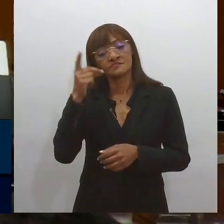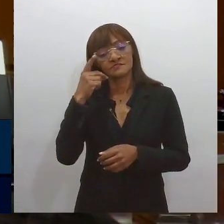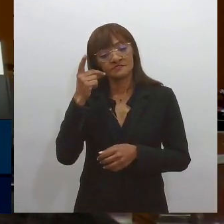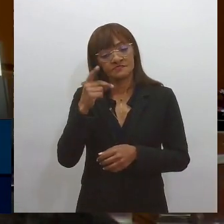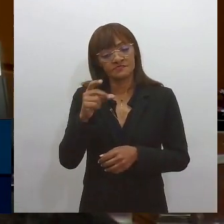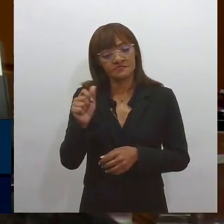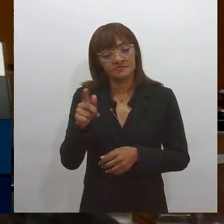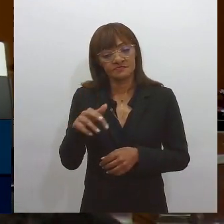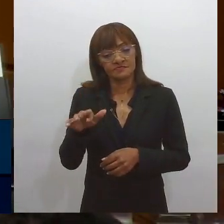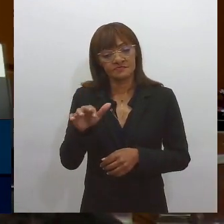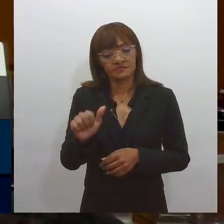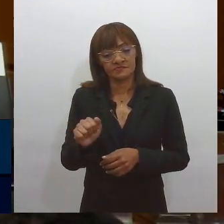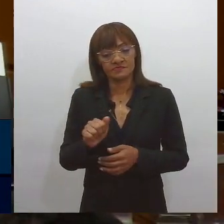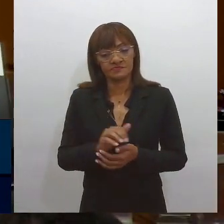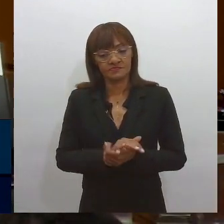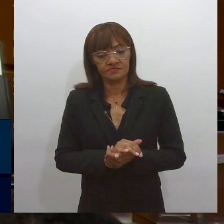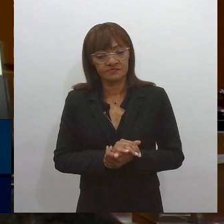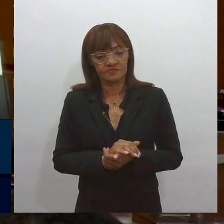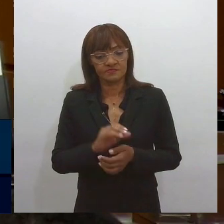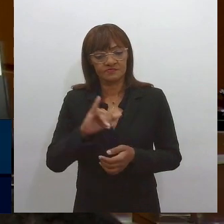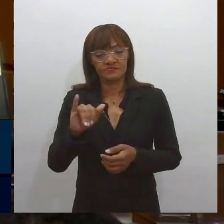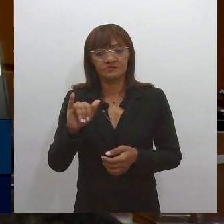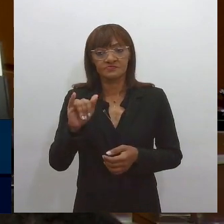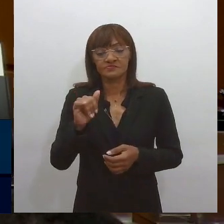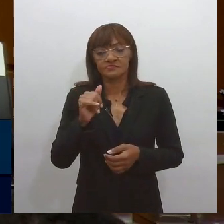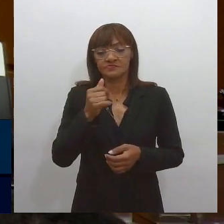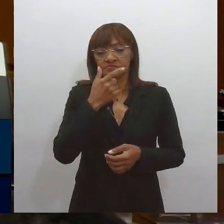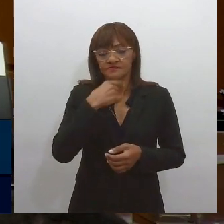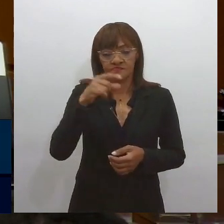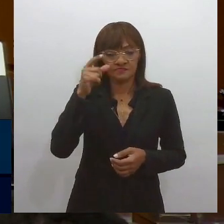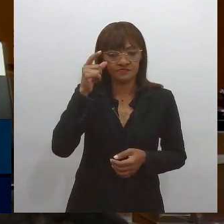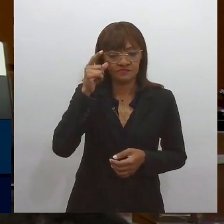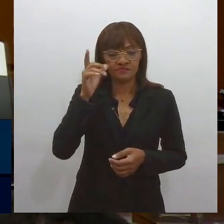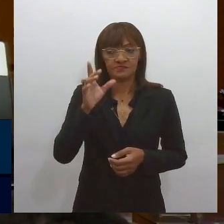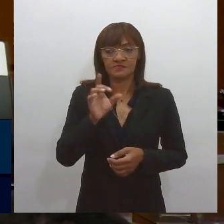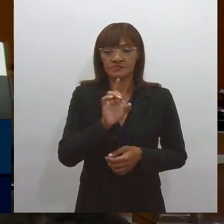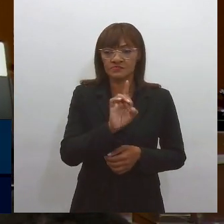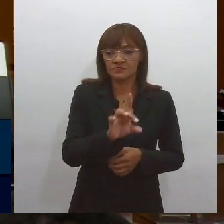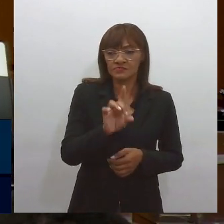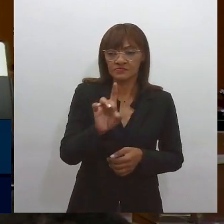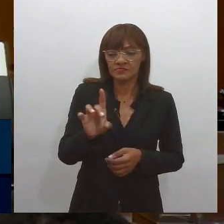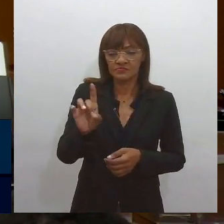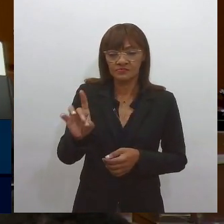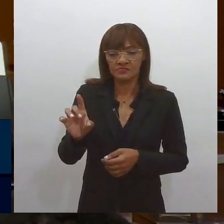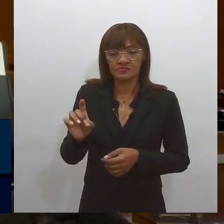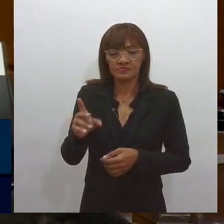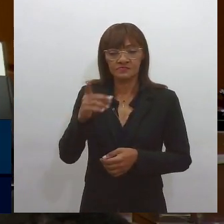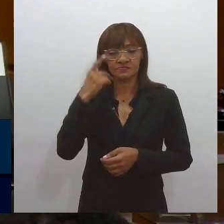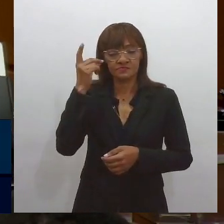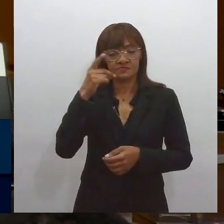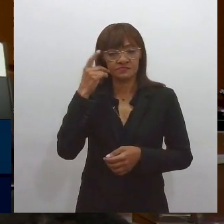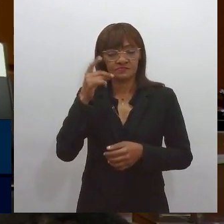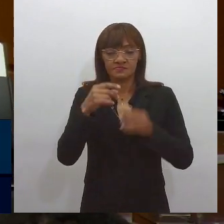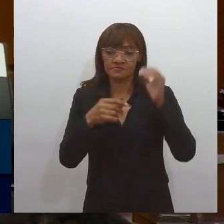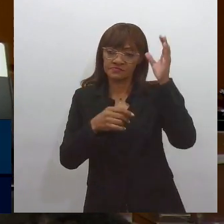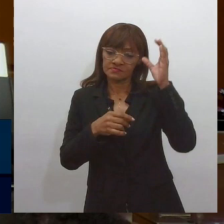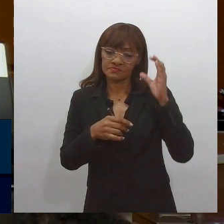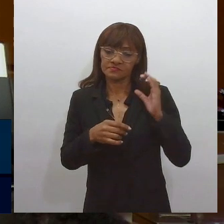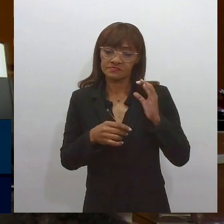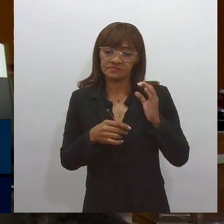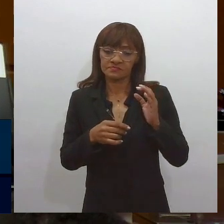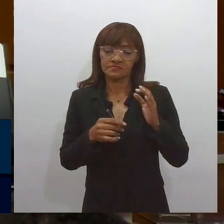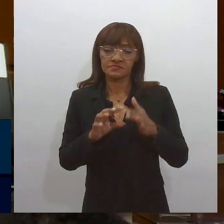Deputado luí Fonseca deputada Carminha deputado Cristiano Deputado Ibraim deputada